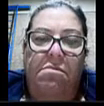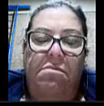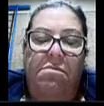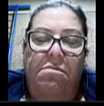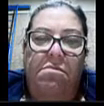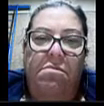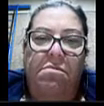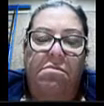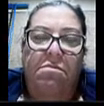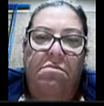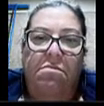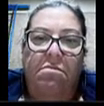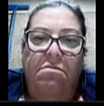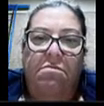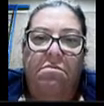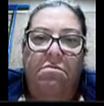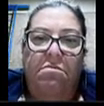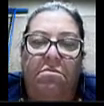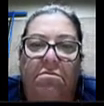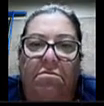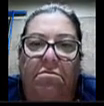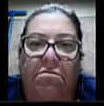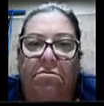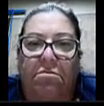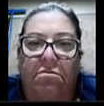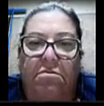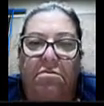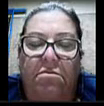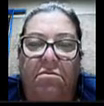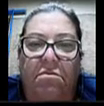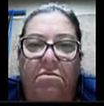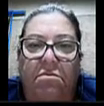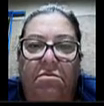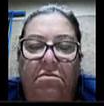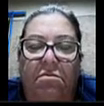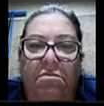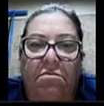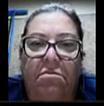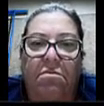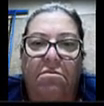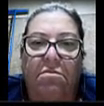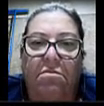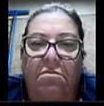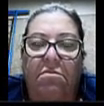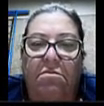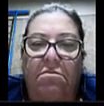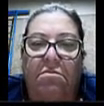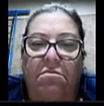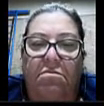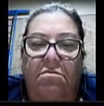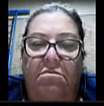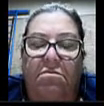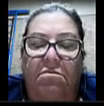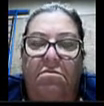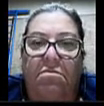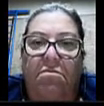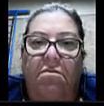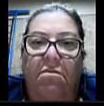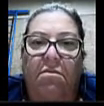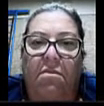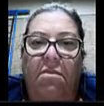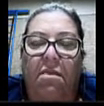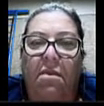a criança tem dificuldade de organizar as informações para conseguir passar para o papel. Todos esses sintomas geralmente